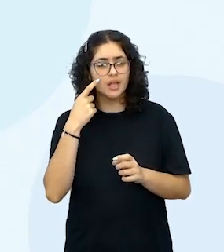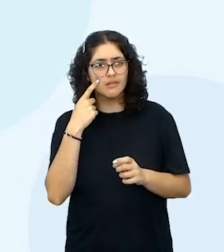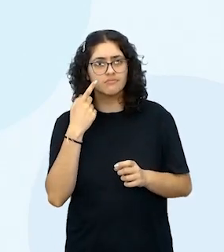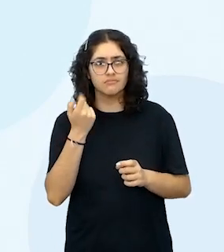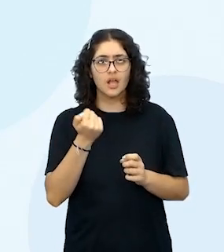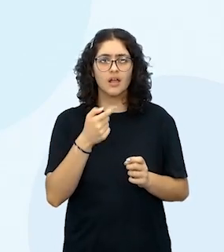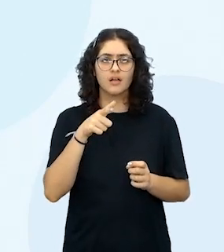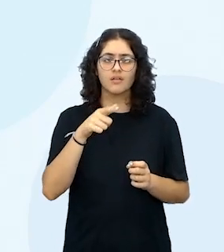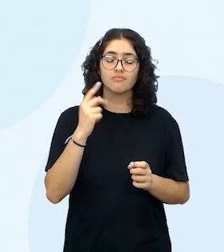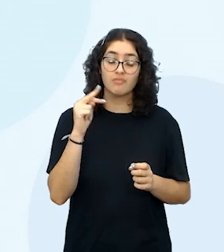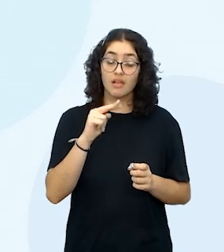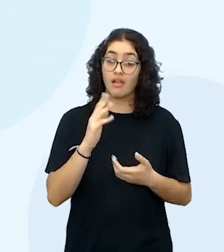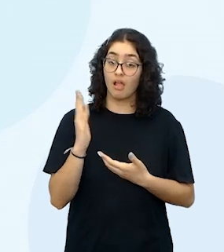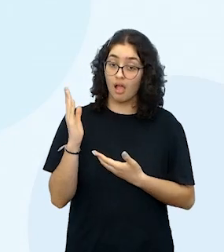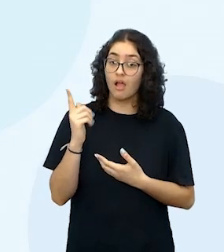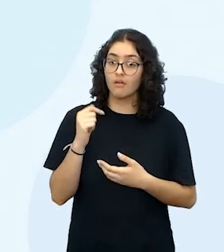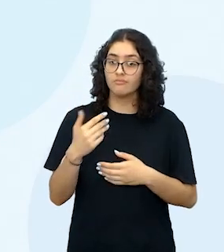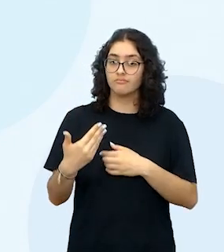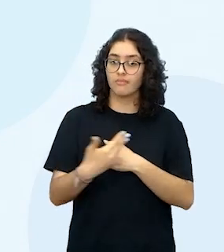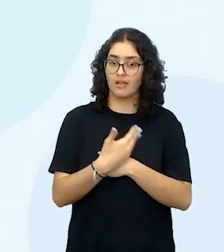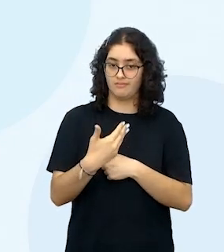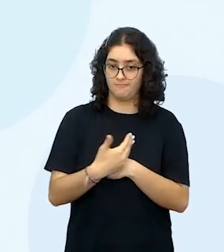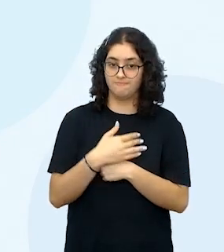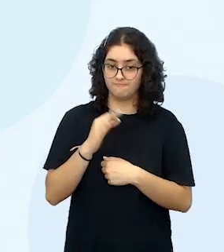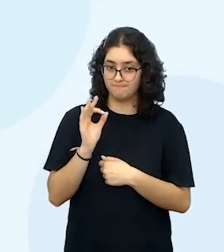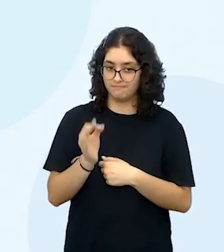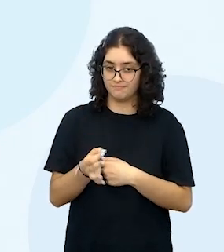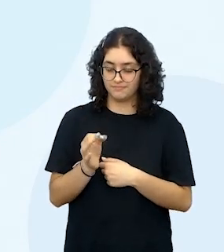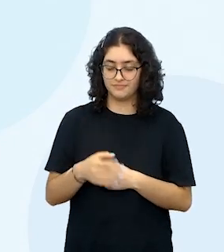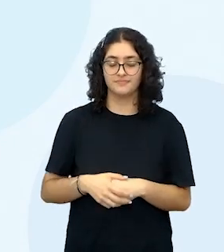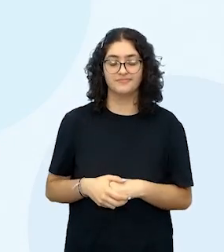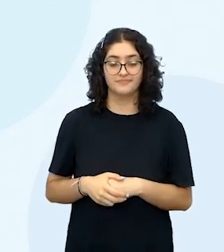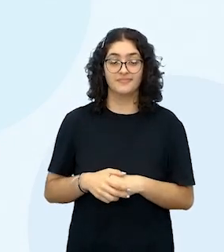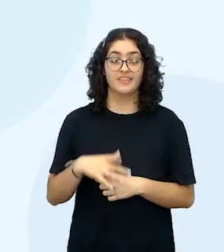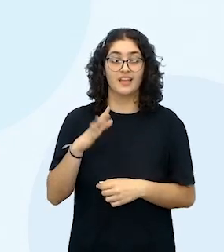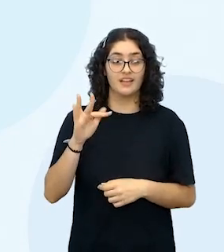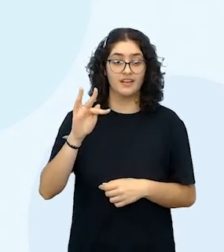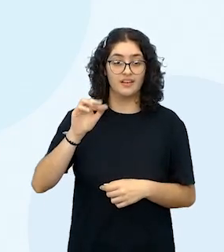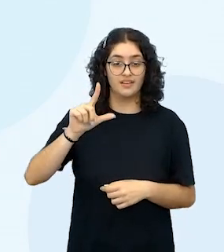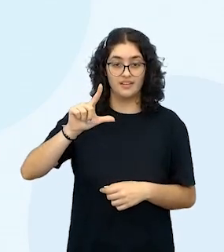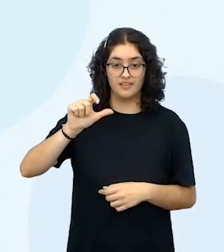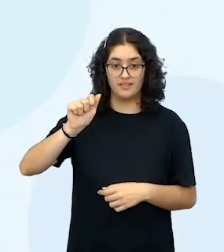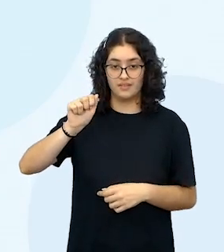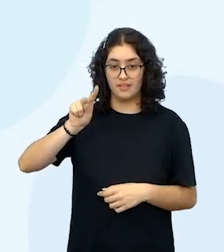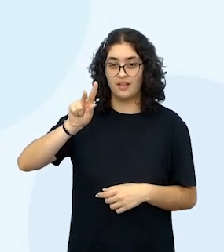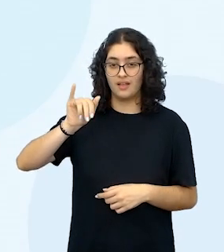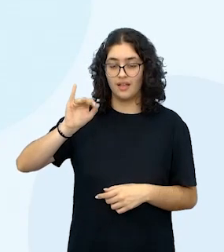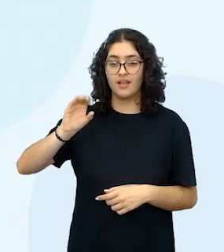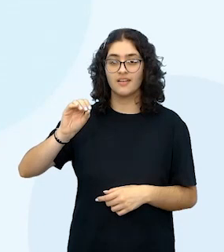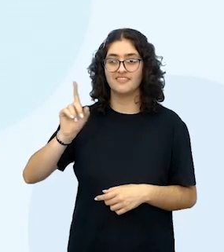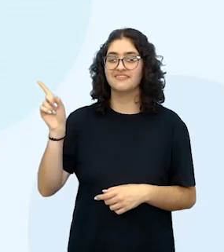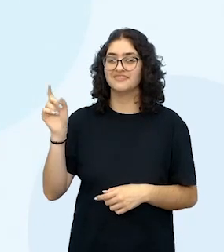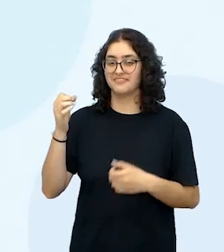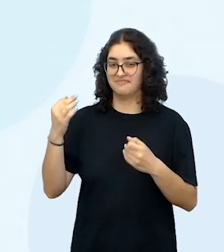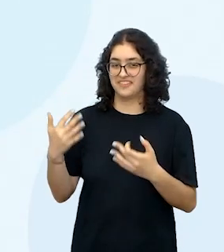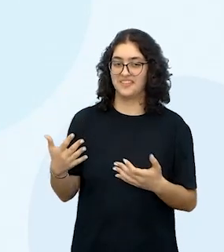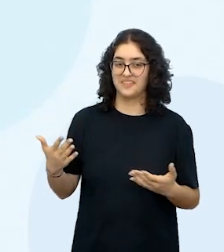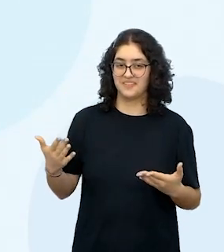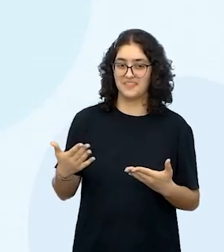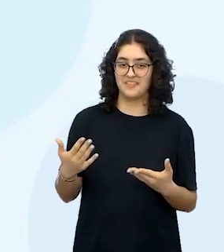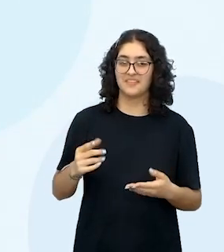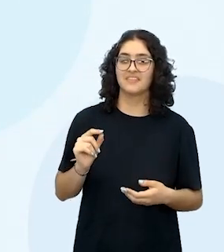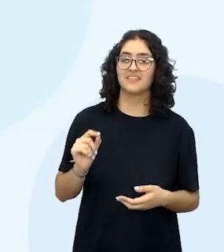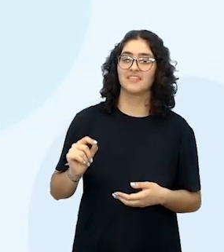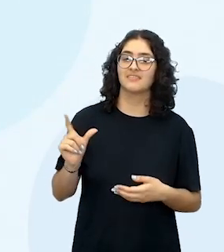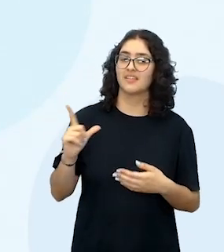mais o programa, e a gente vai dar os caminhos para isso, né? O Flávio, inclusive, você pode falar um pouquinho para a gente, Flávio, das trilhas